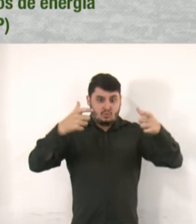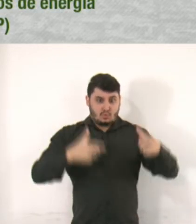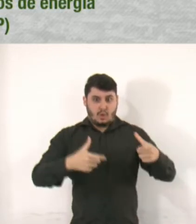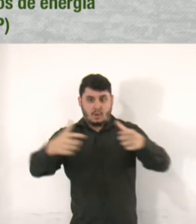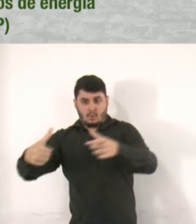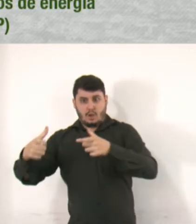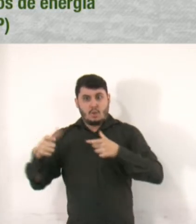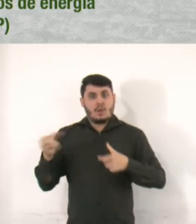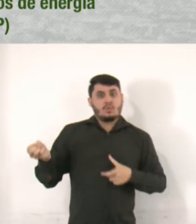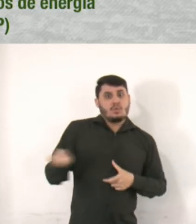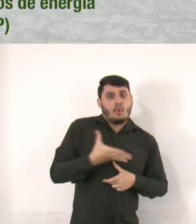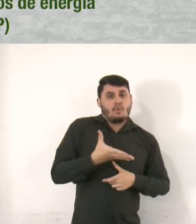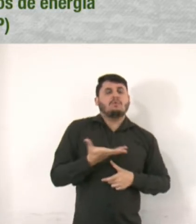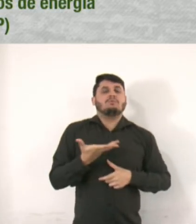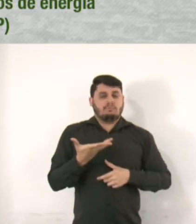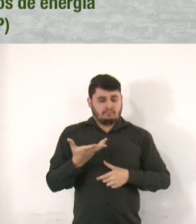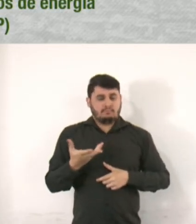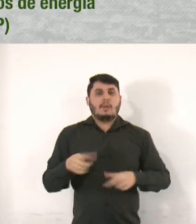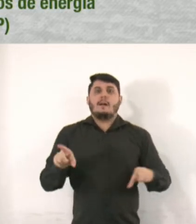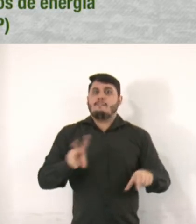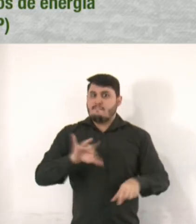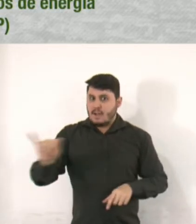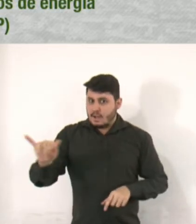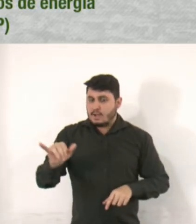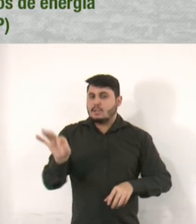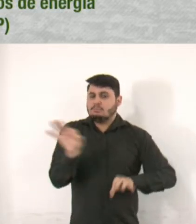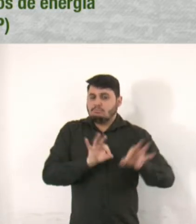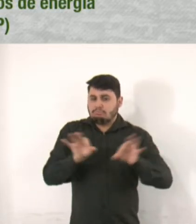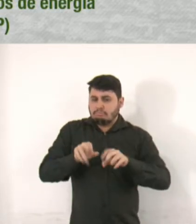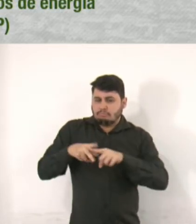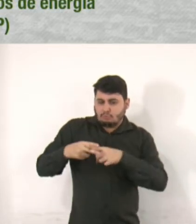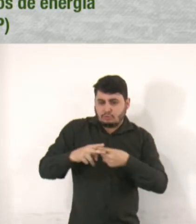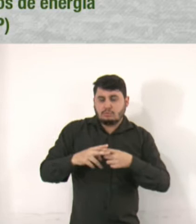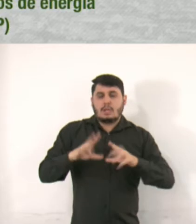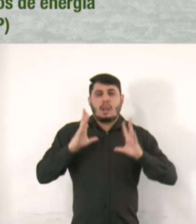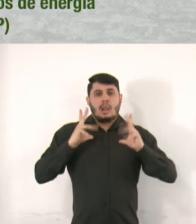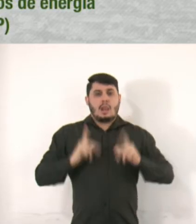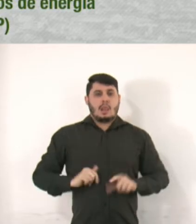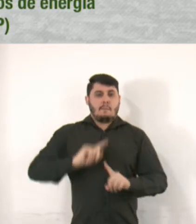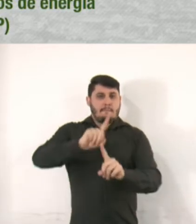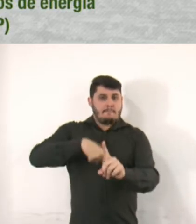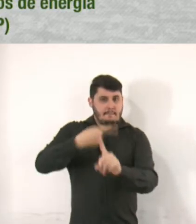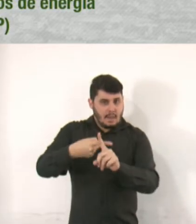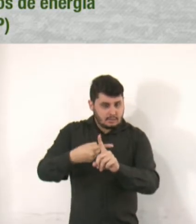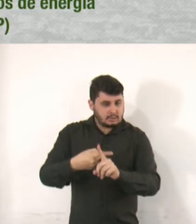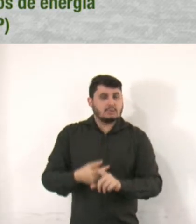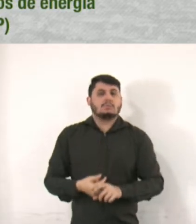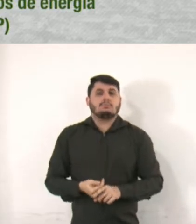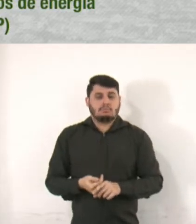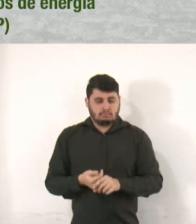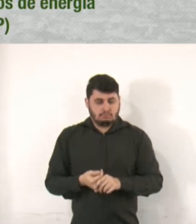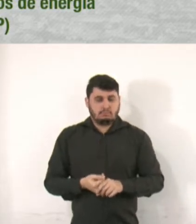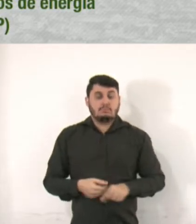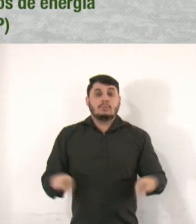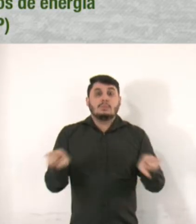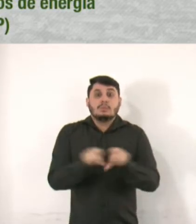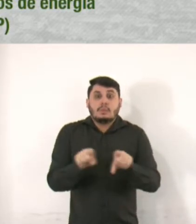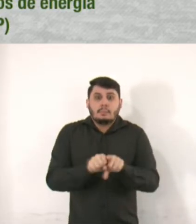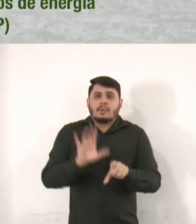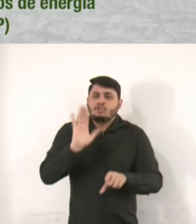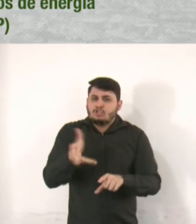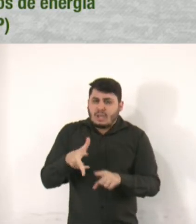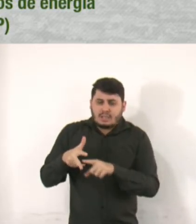higienização. Como também a melhoria da infraestrutura elétrica do Parque 18, em que foram feitas